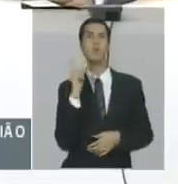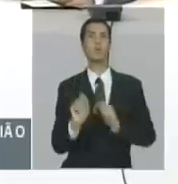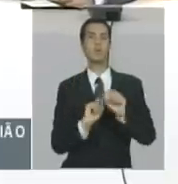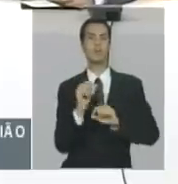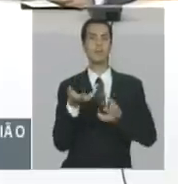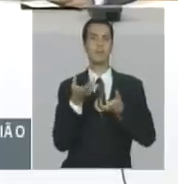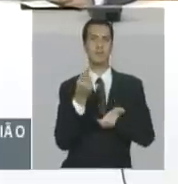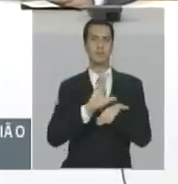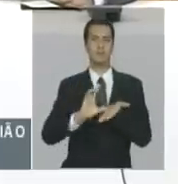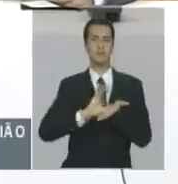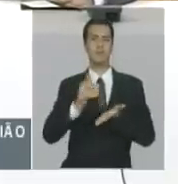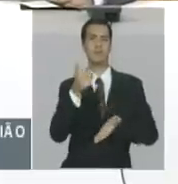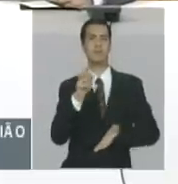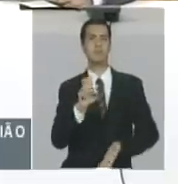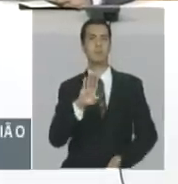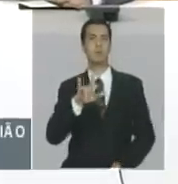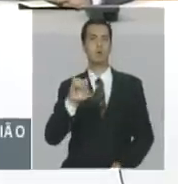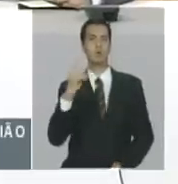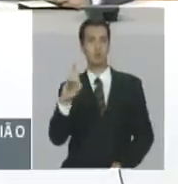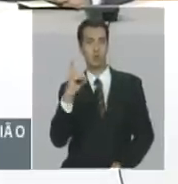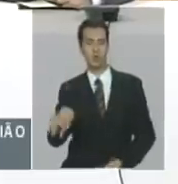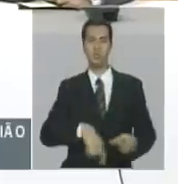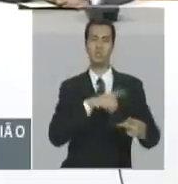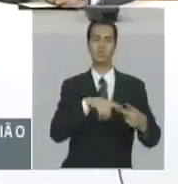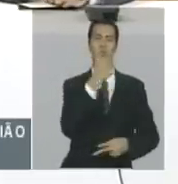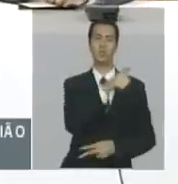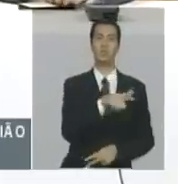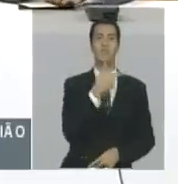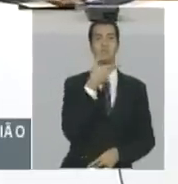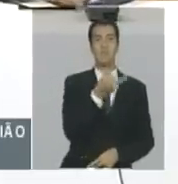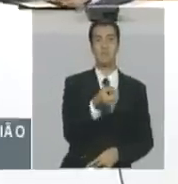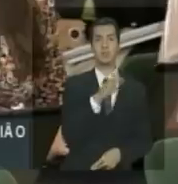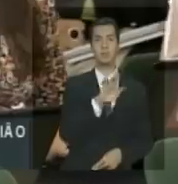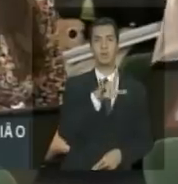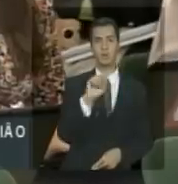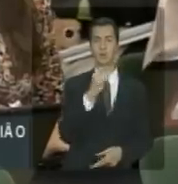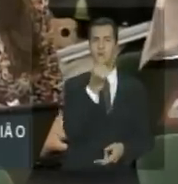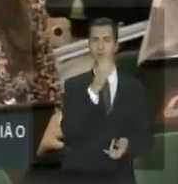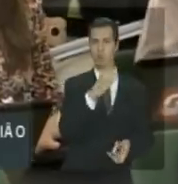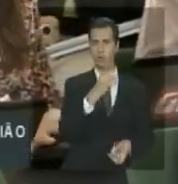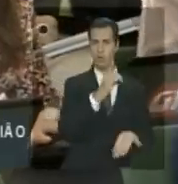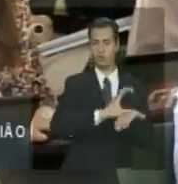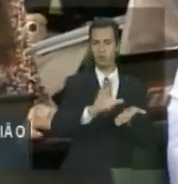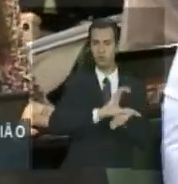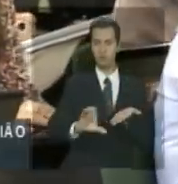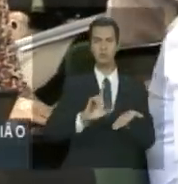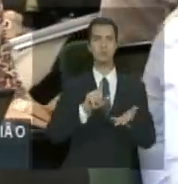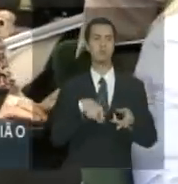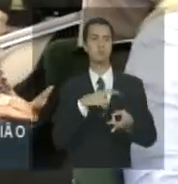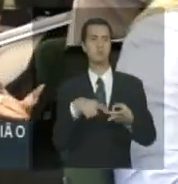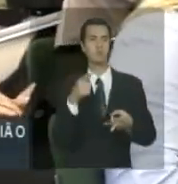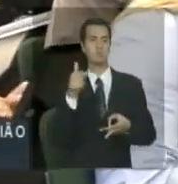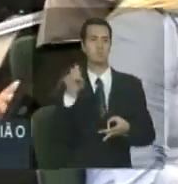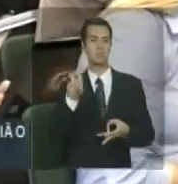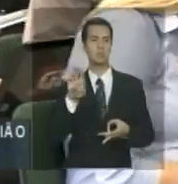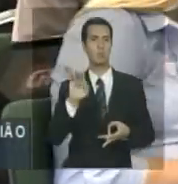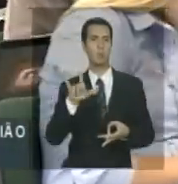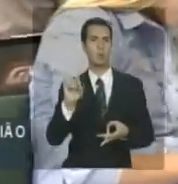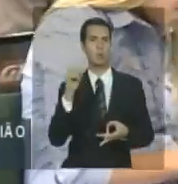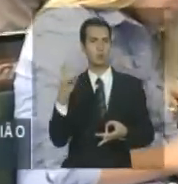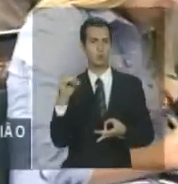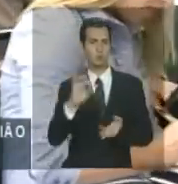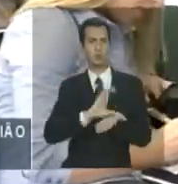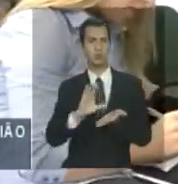bilhões de dólares de investimento, outro falou em 20 bilhões, 5 bilhões, e nós percebemos que